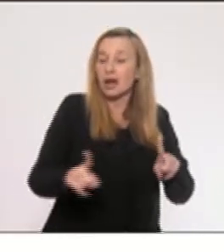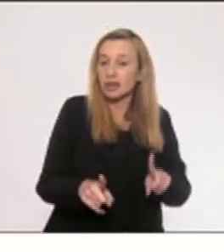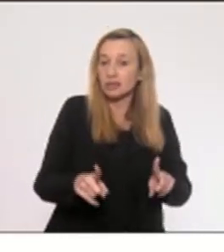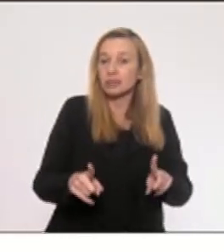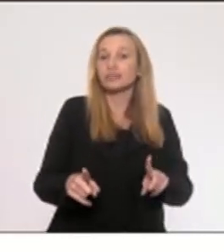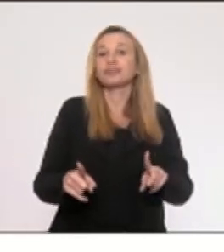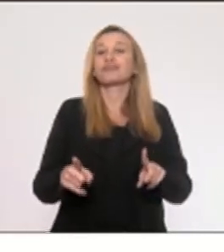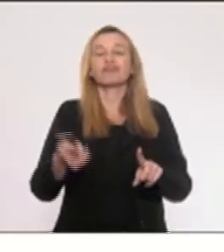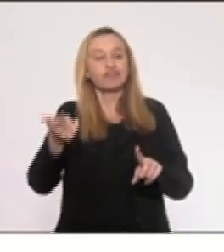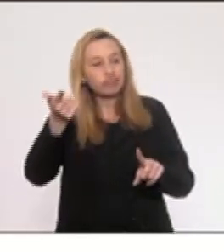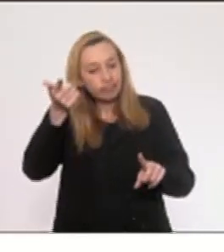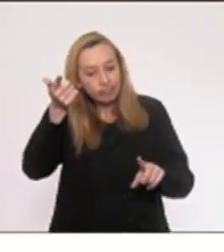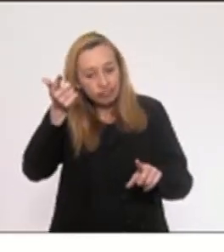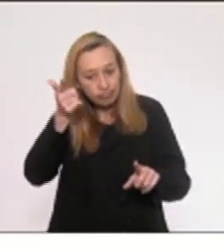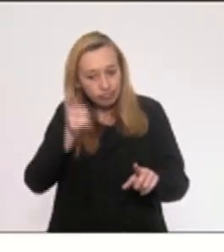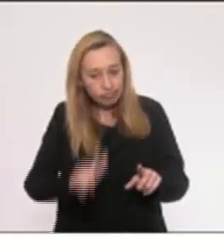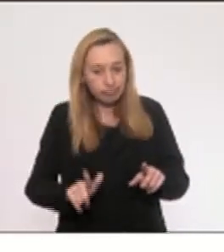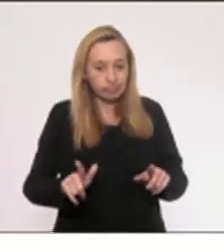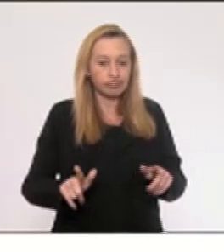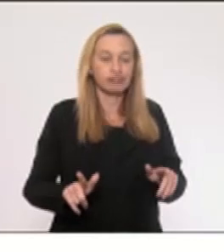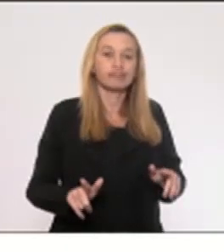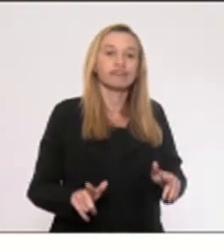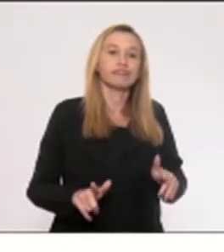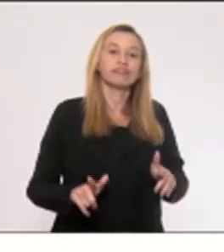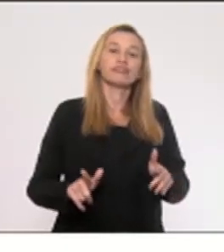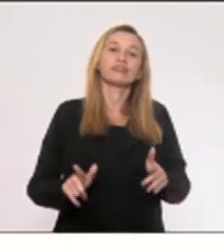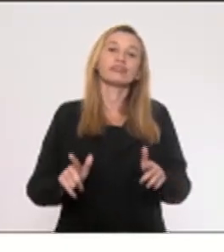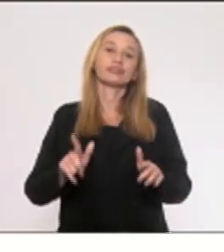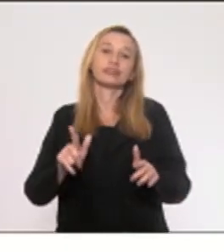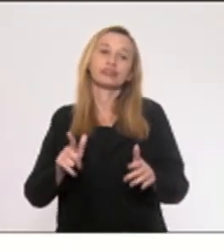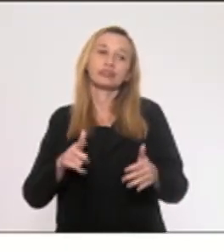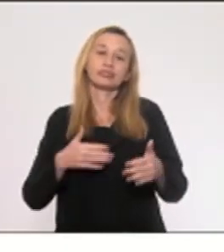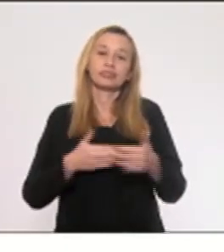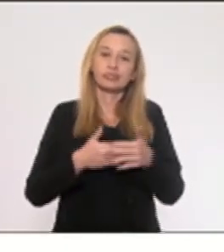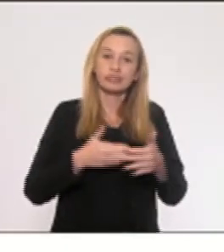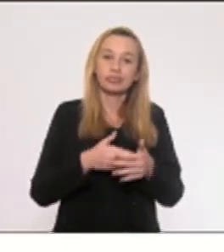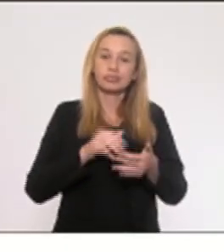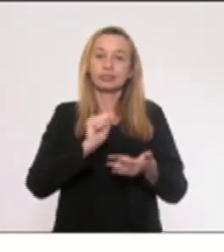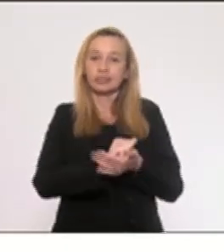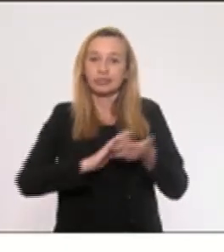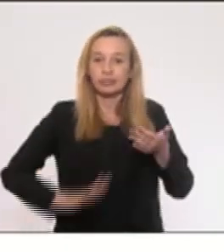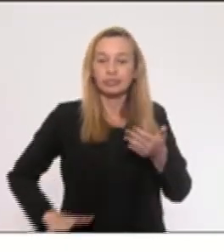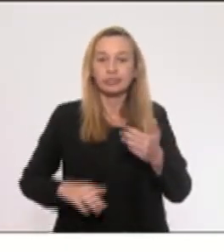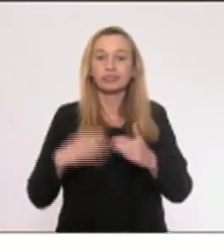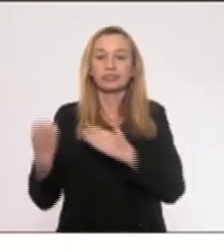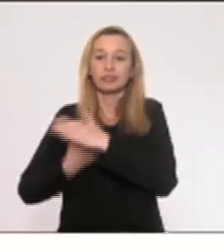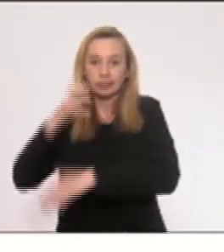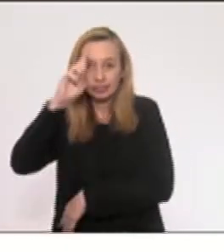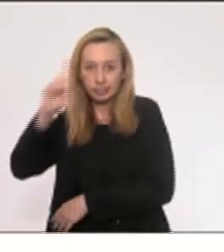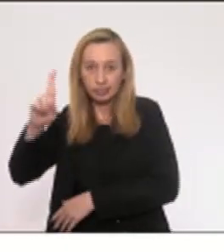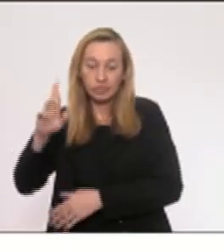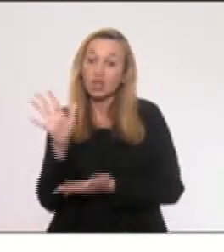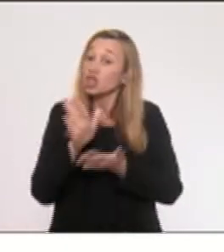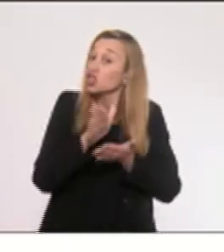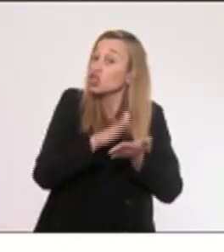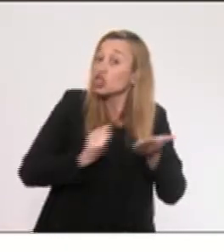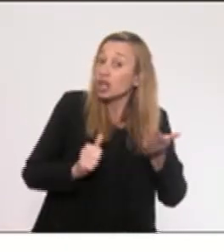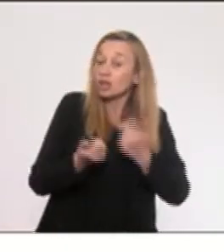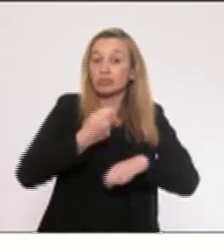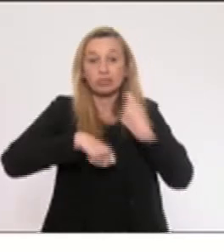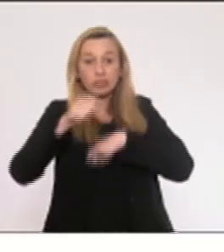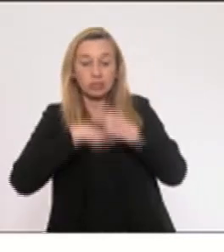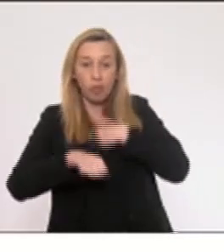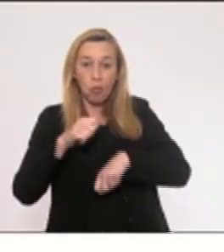uma vez satanizando a atividade empresarial, eles retiraram da administração